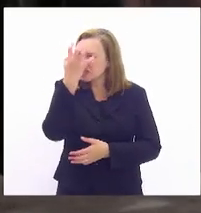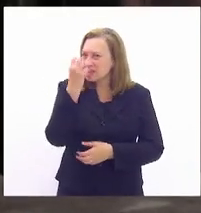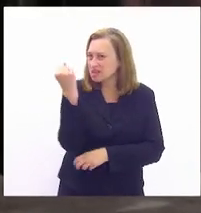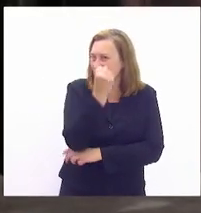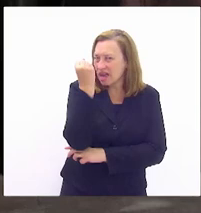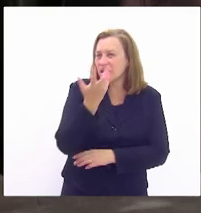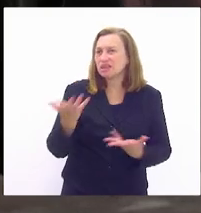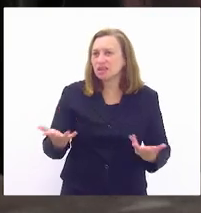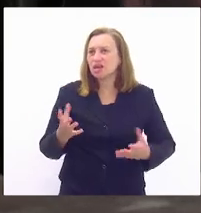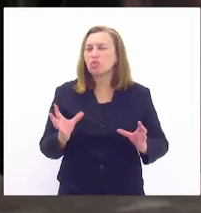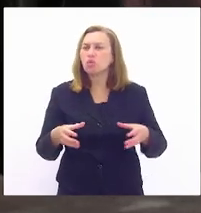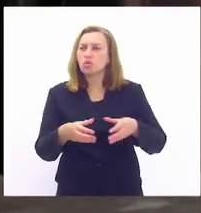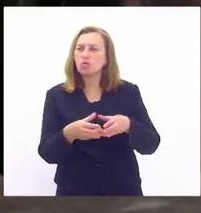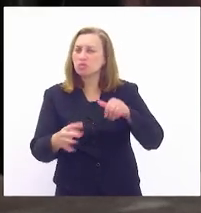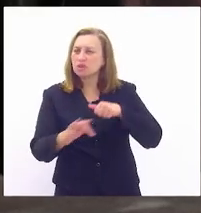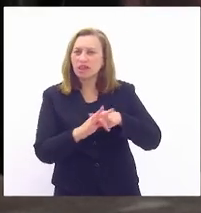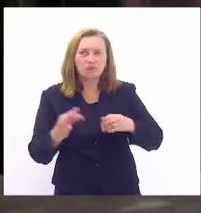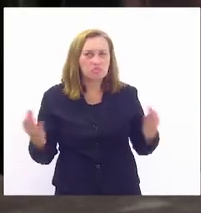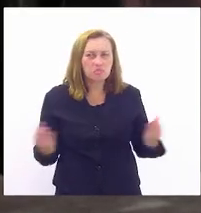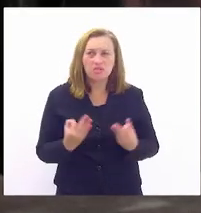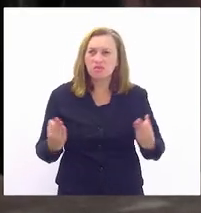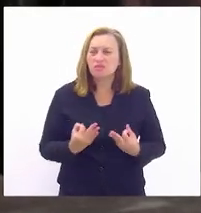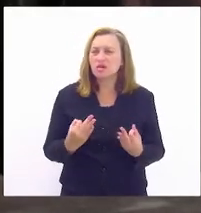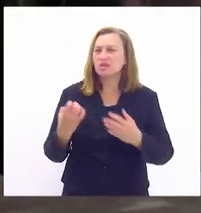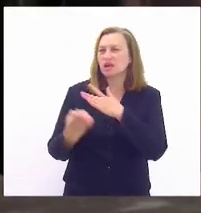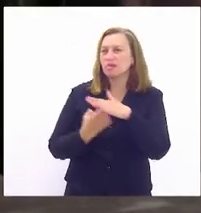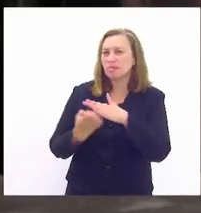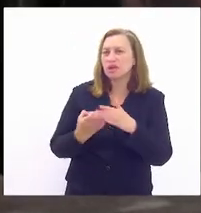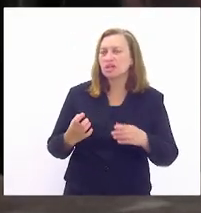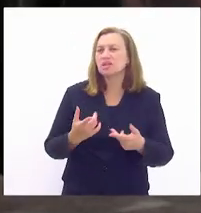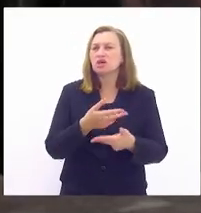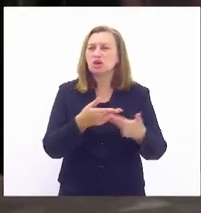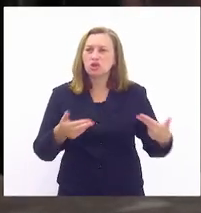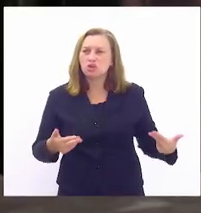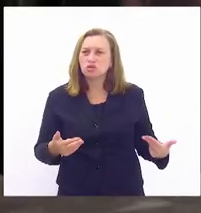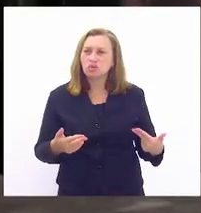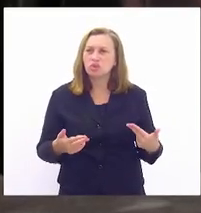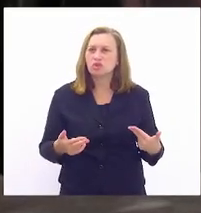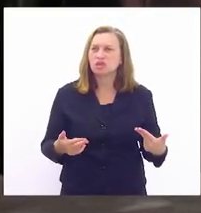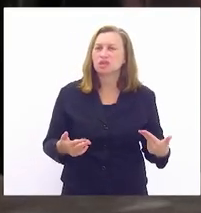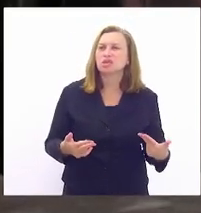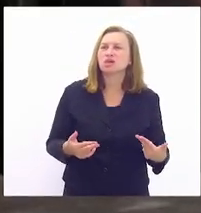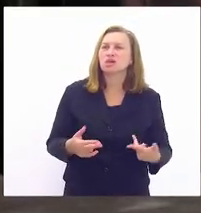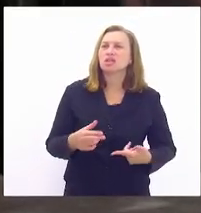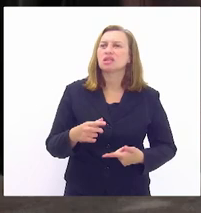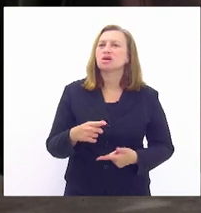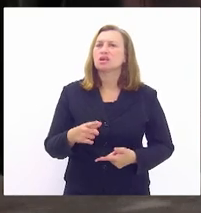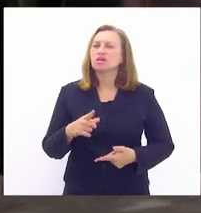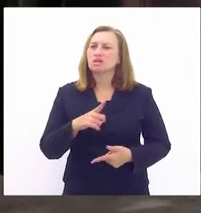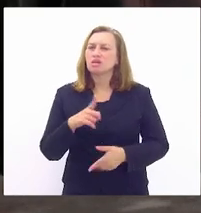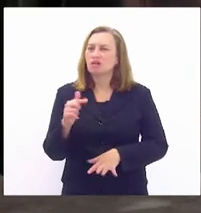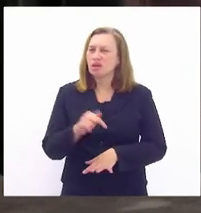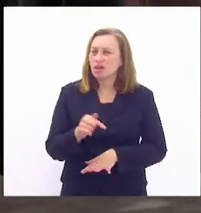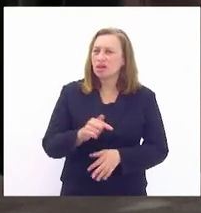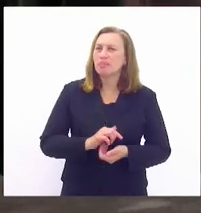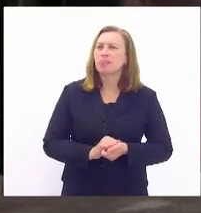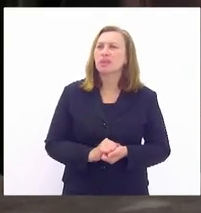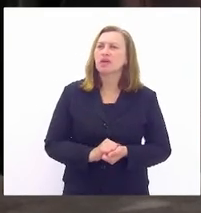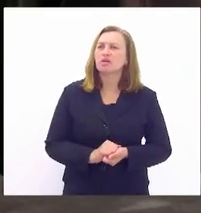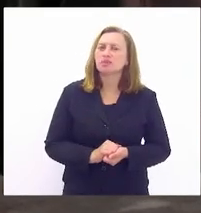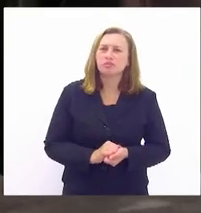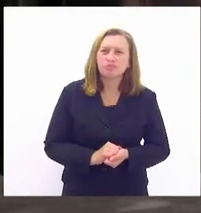corpo técnico fantástico. E uma das coisas que a gente constata dentro do